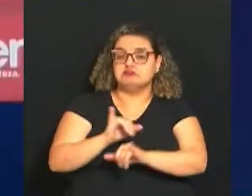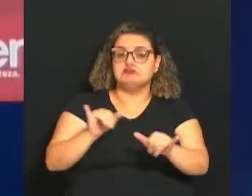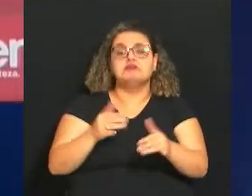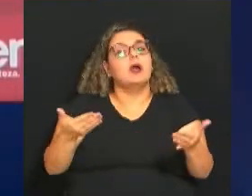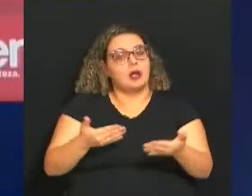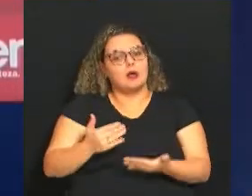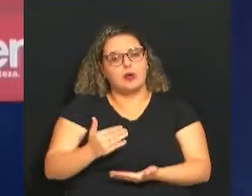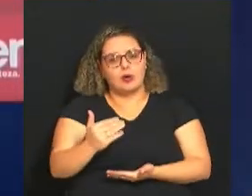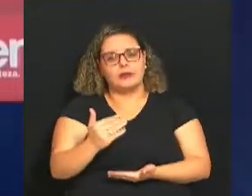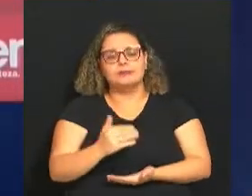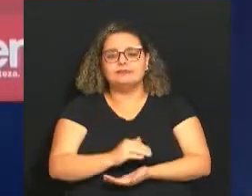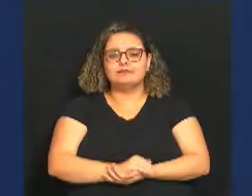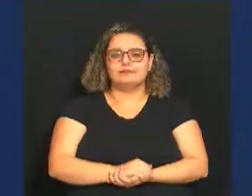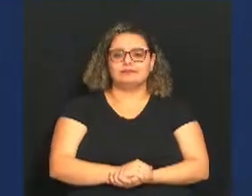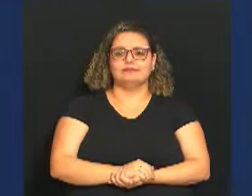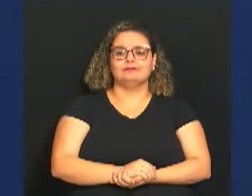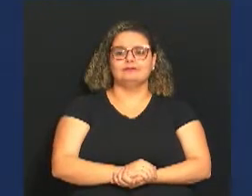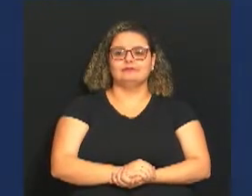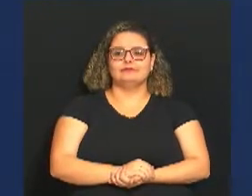agora.